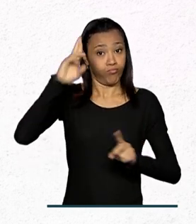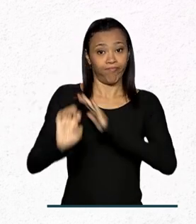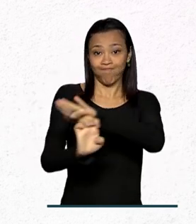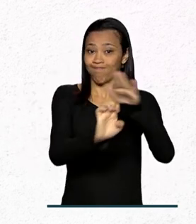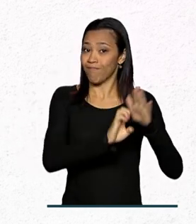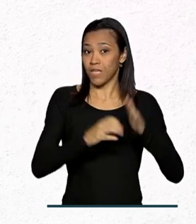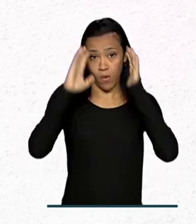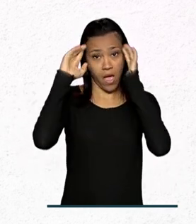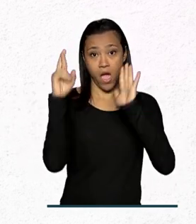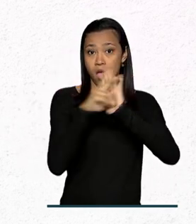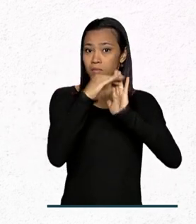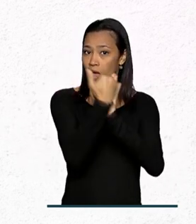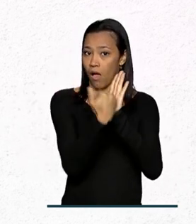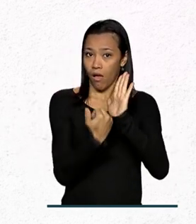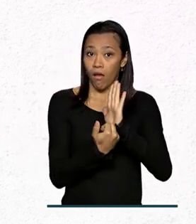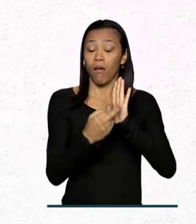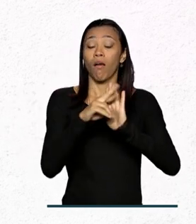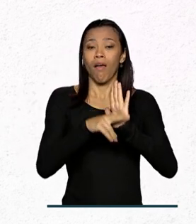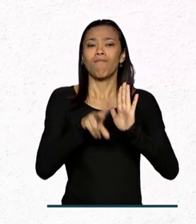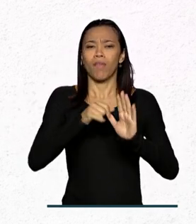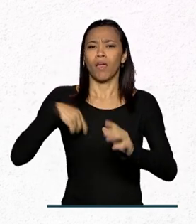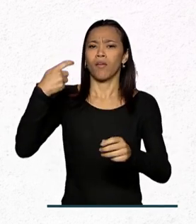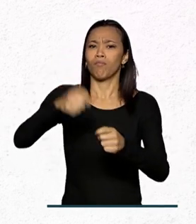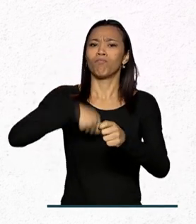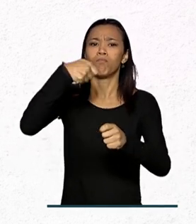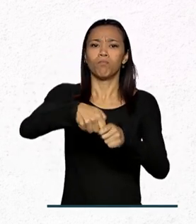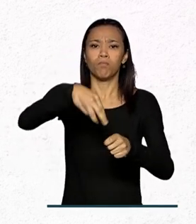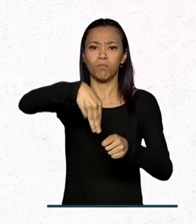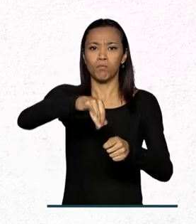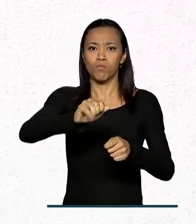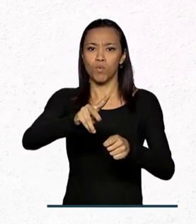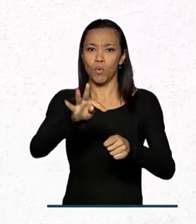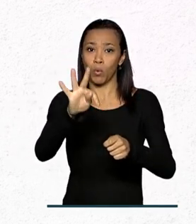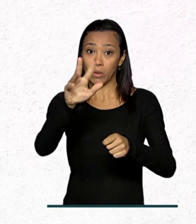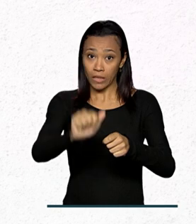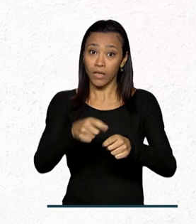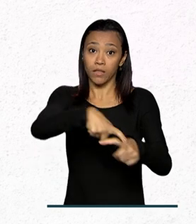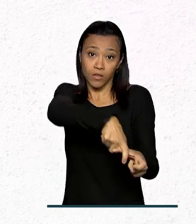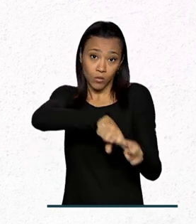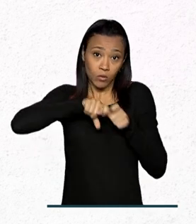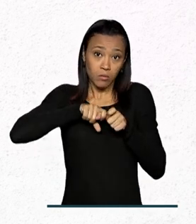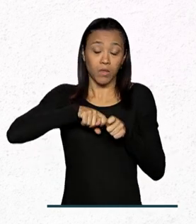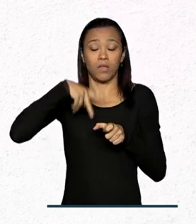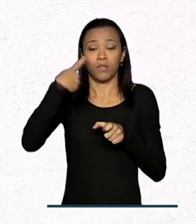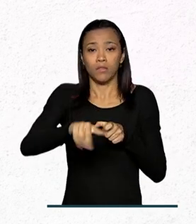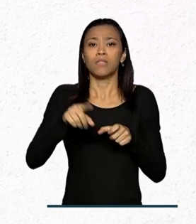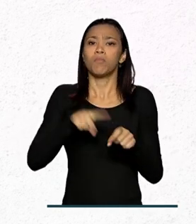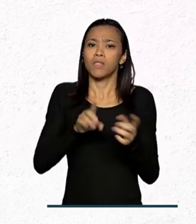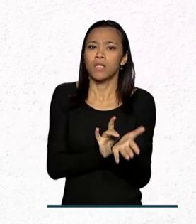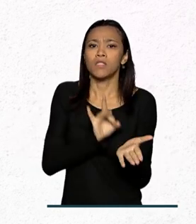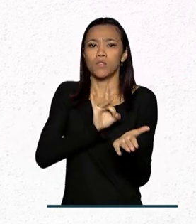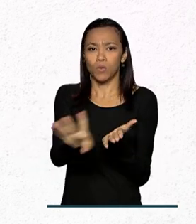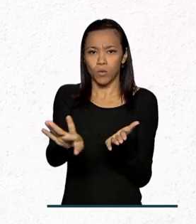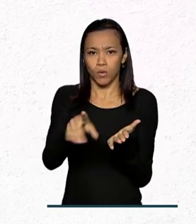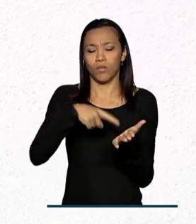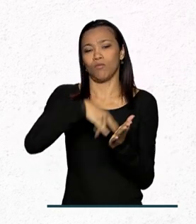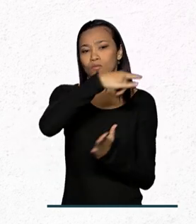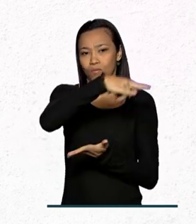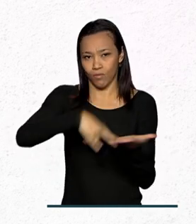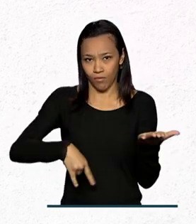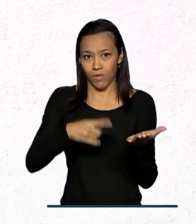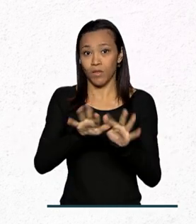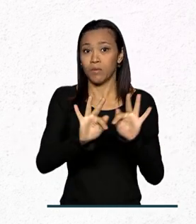cumprir o prazo estará sujeito à multa, terá seus benefícios suspensos e poderá até ser excluído do Simples Nacional. As